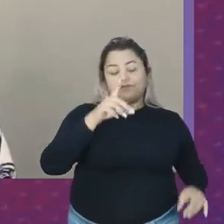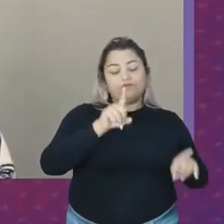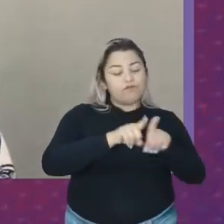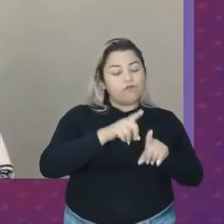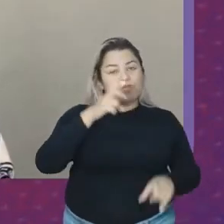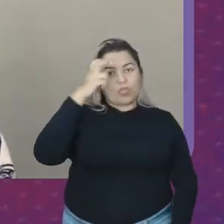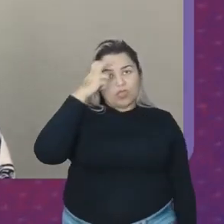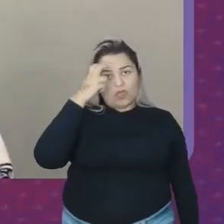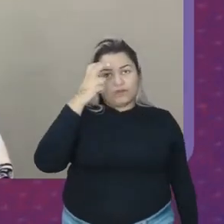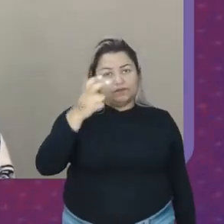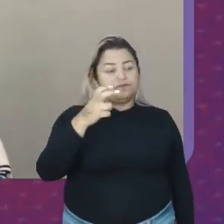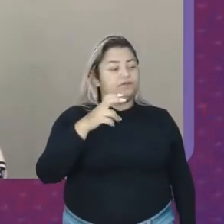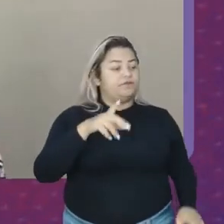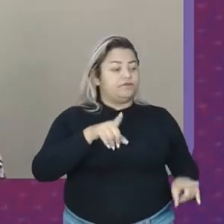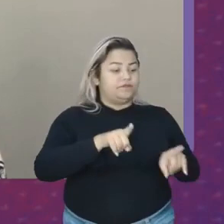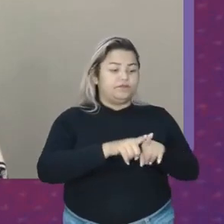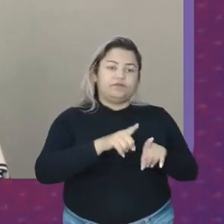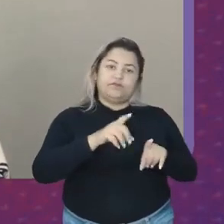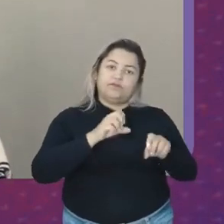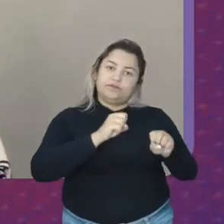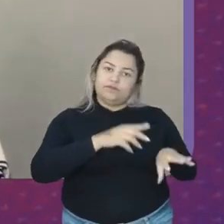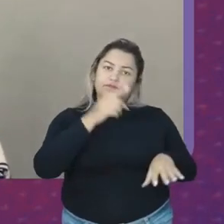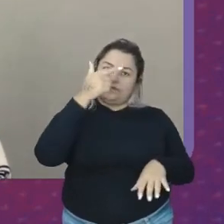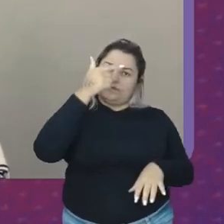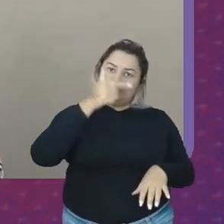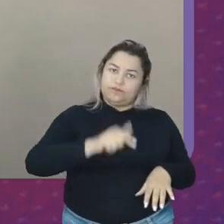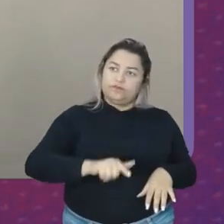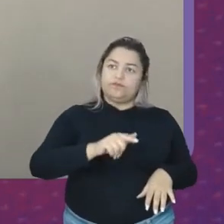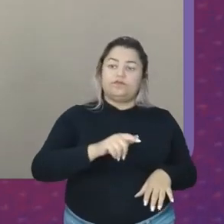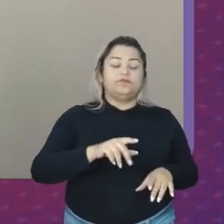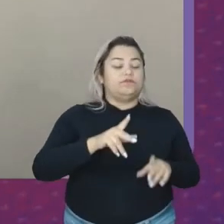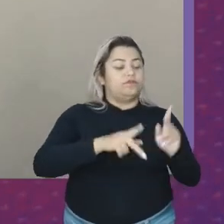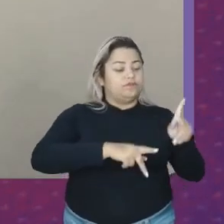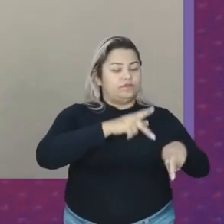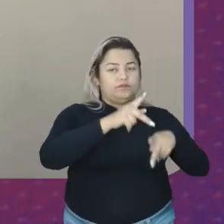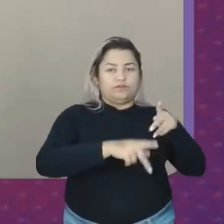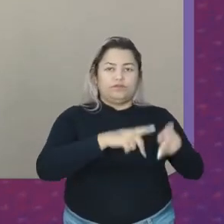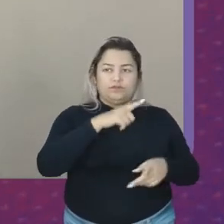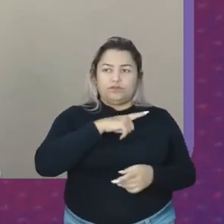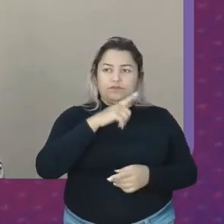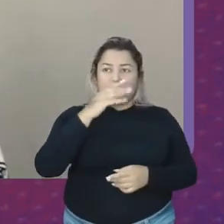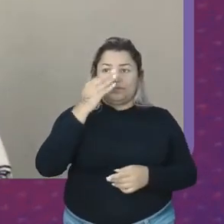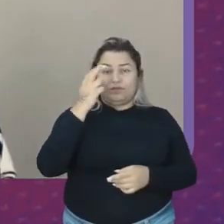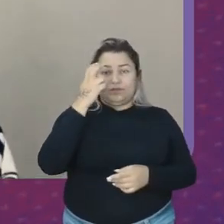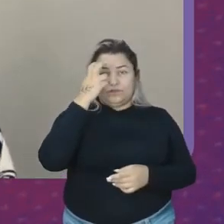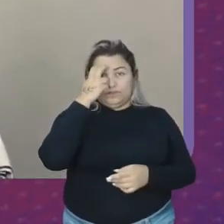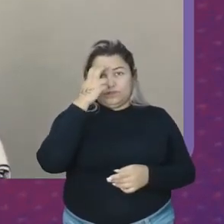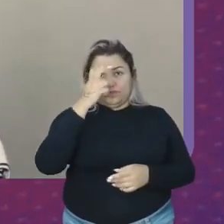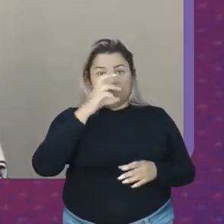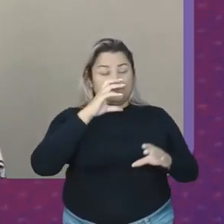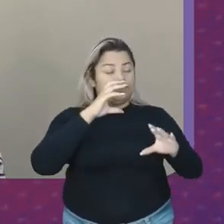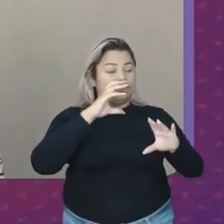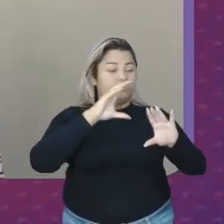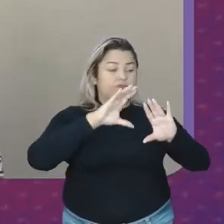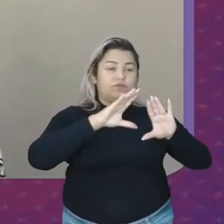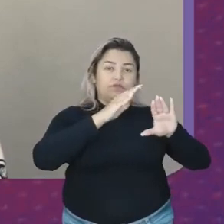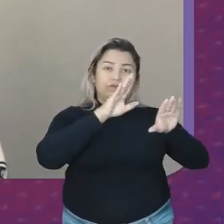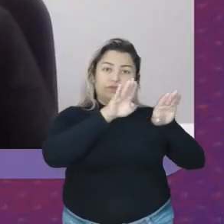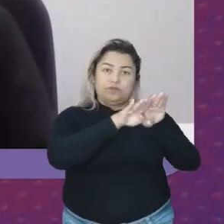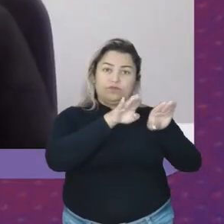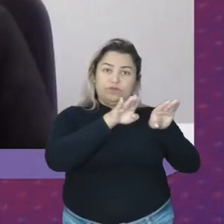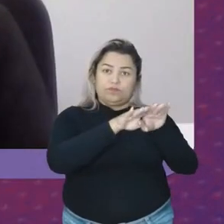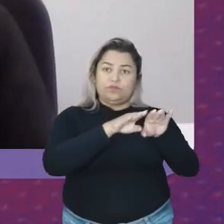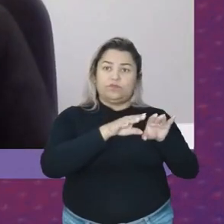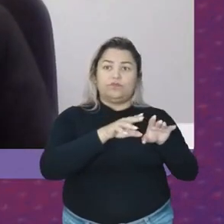cultura, a reeducação da população para que nós tenhamos uma cultura de igualdade e respeito para com as